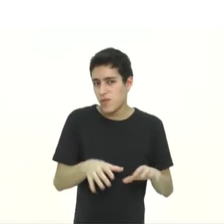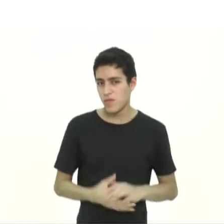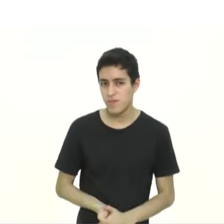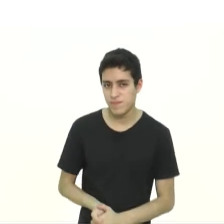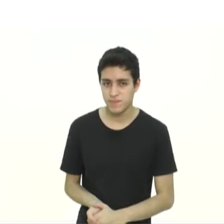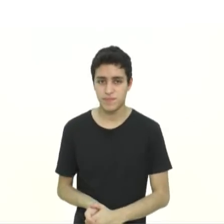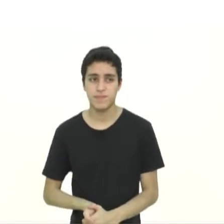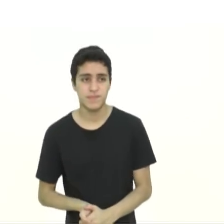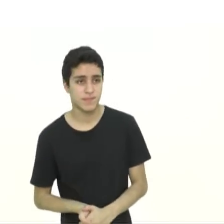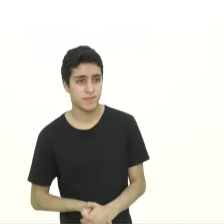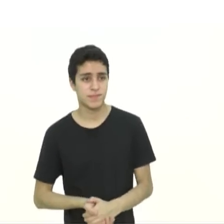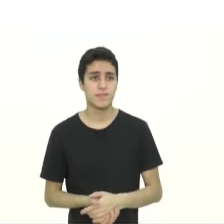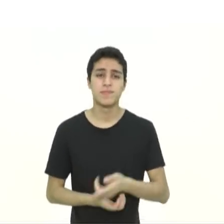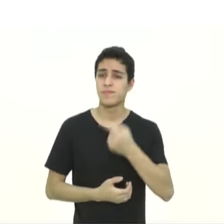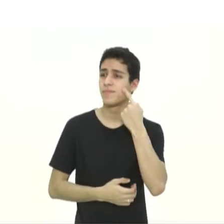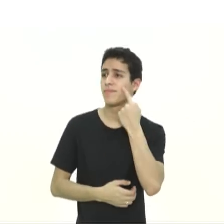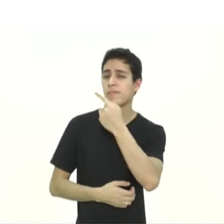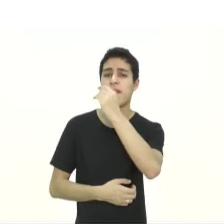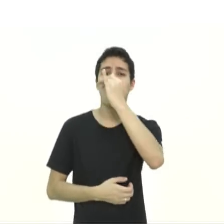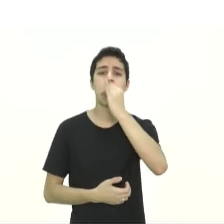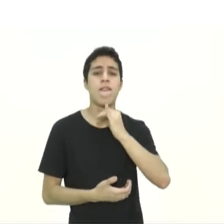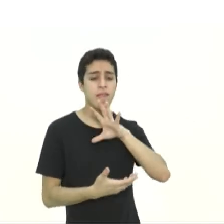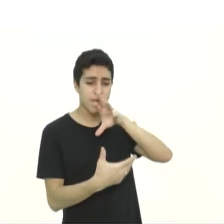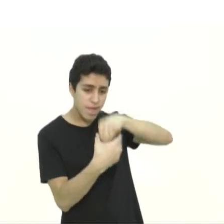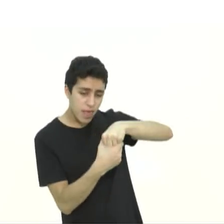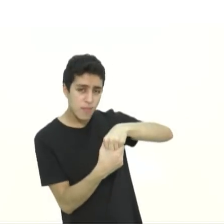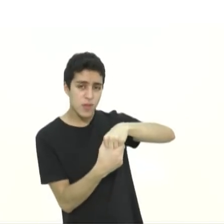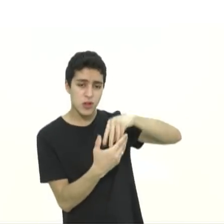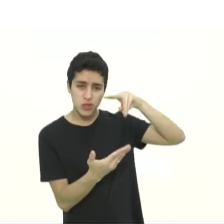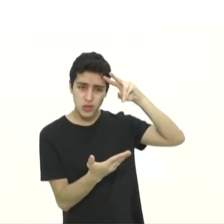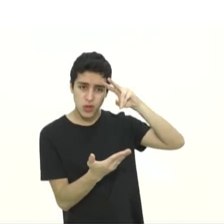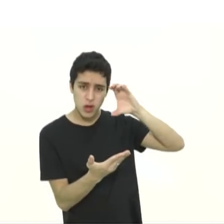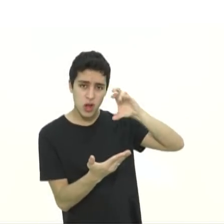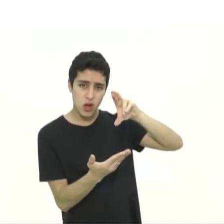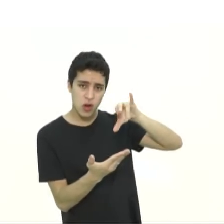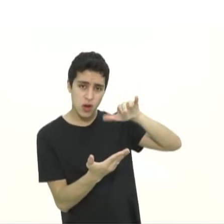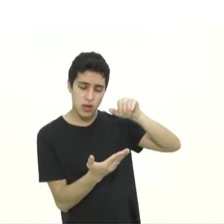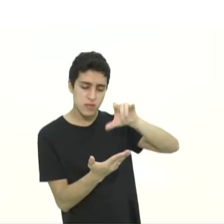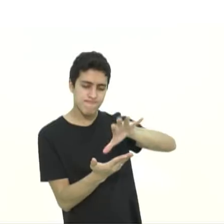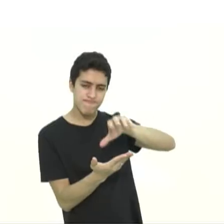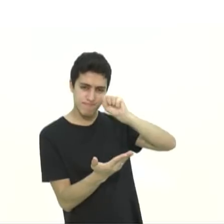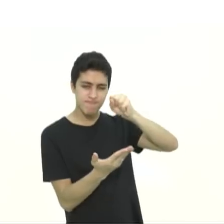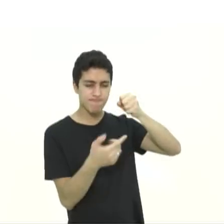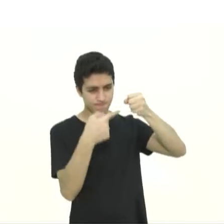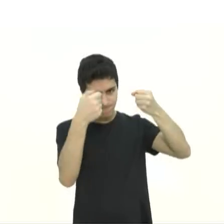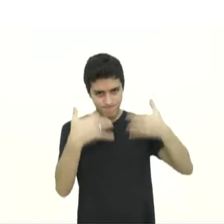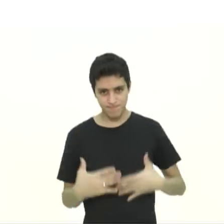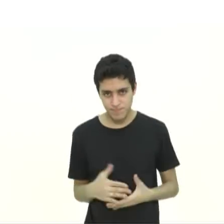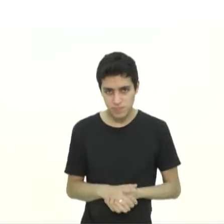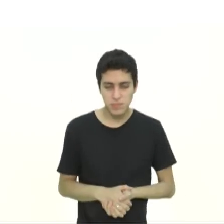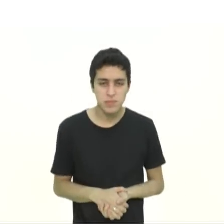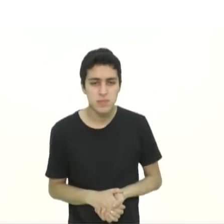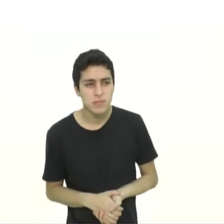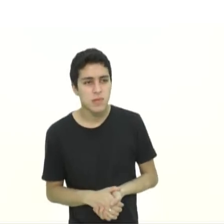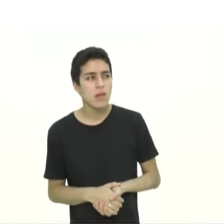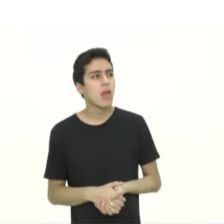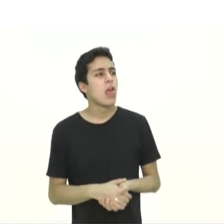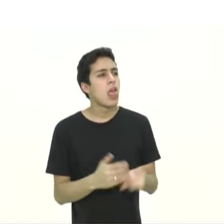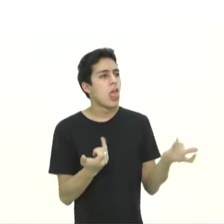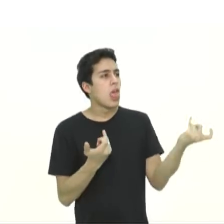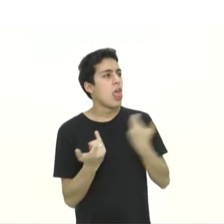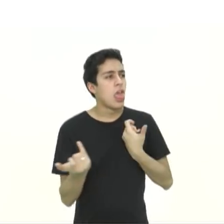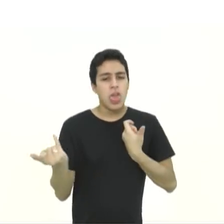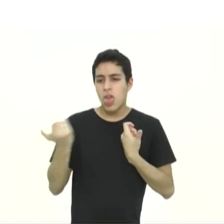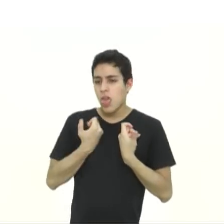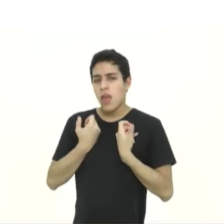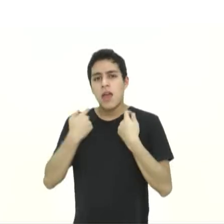Vamos ver aqui alguns exemplos retirados da crônica. Dizem que todos os dias você deve